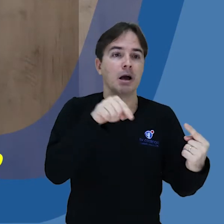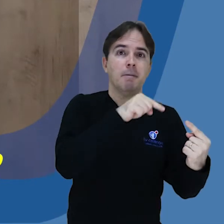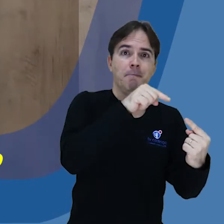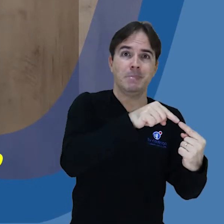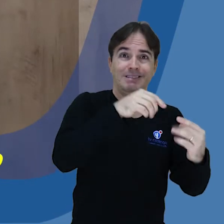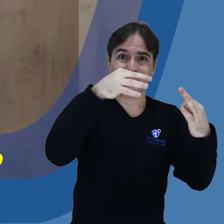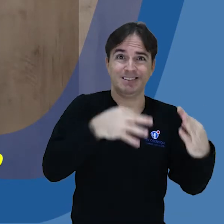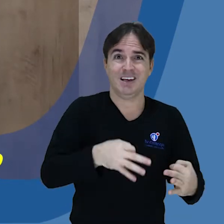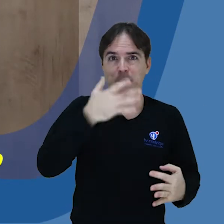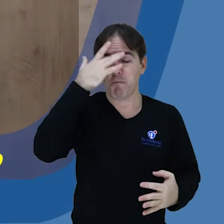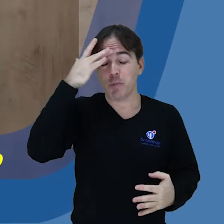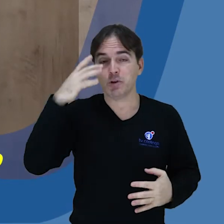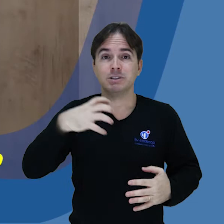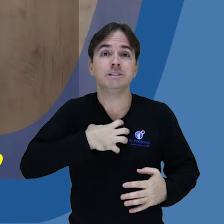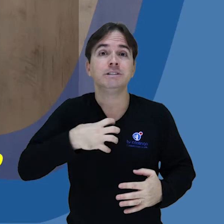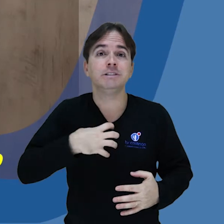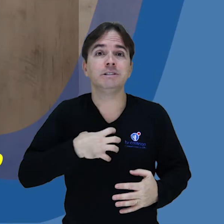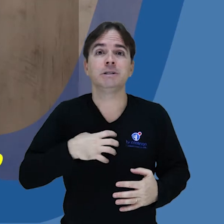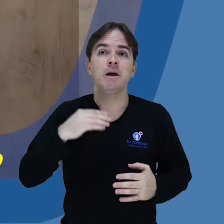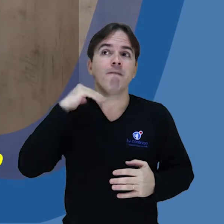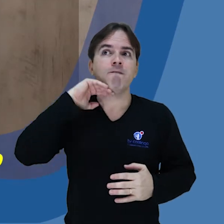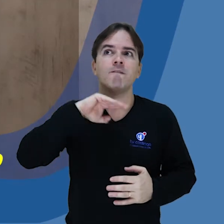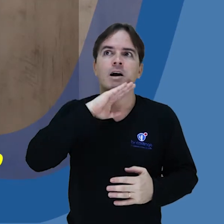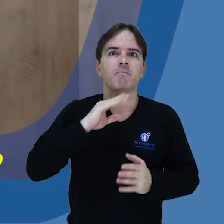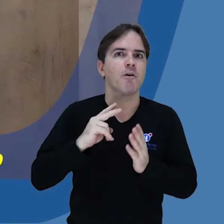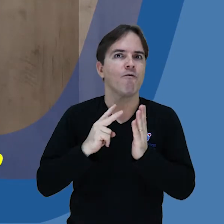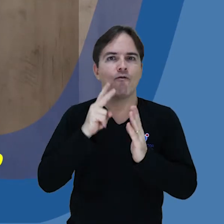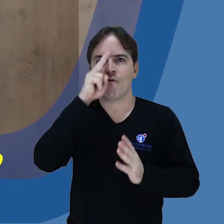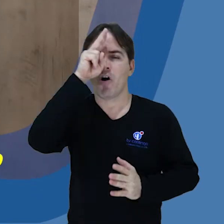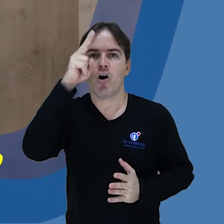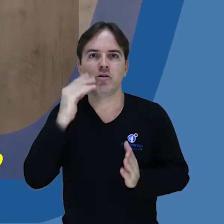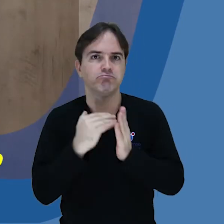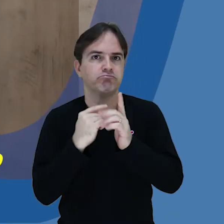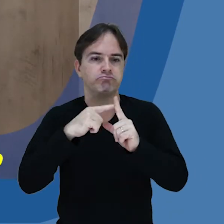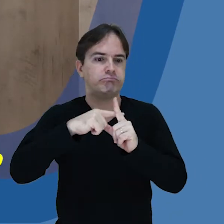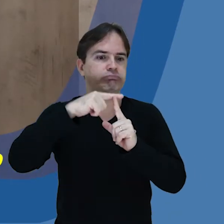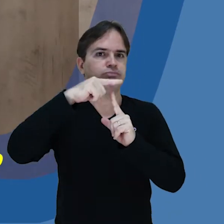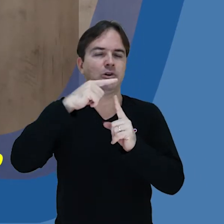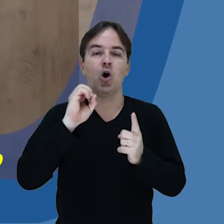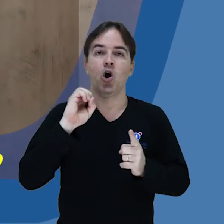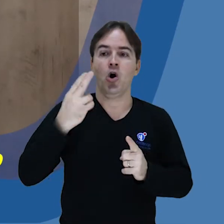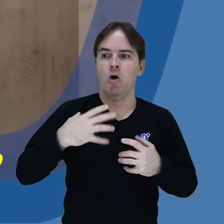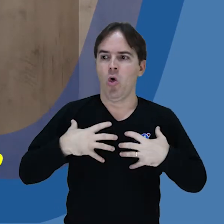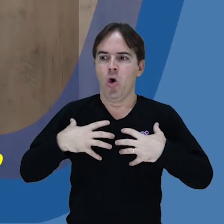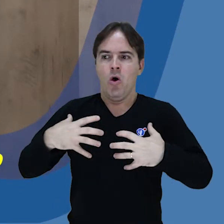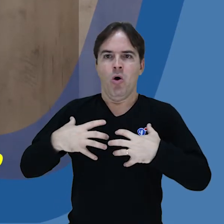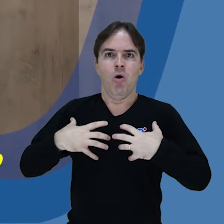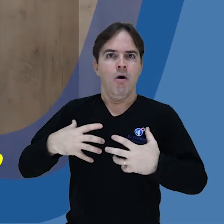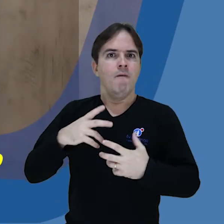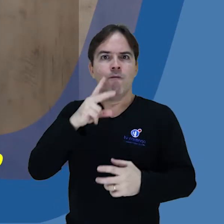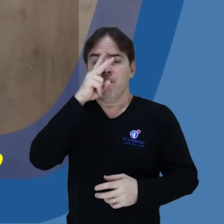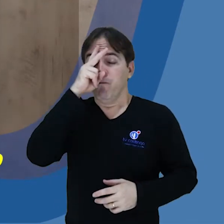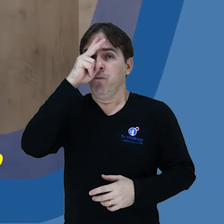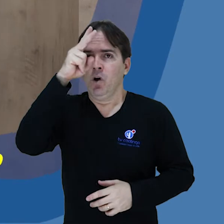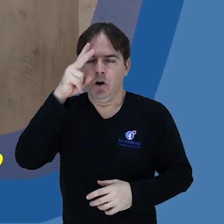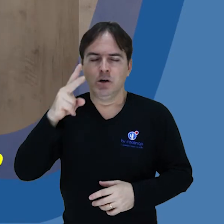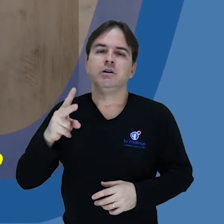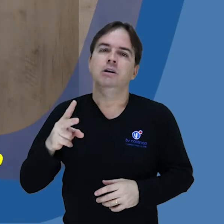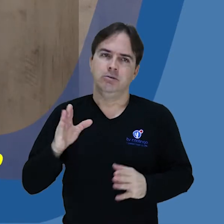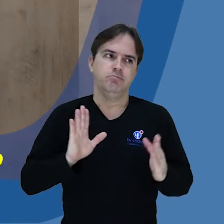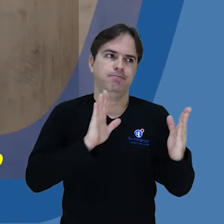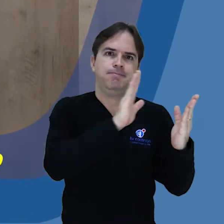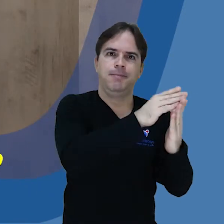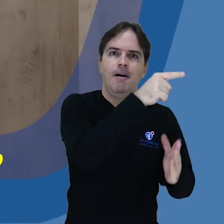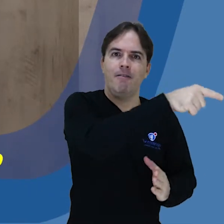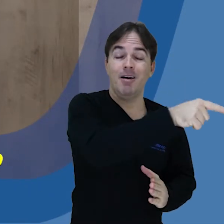pessoas que estão sentindo mais sintomas, por exemplo, uma febre muito alta, a falta de ar, que é uma coisa muito marcante. Então, se a população tiver algum